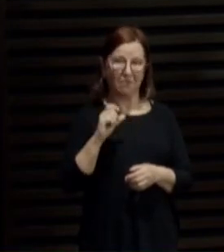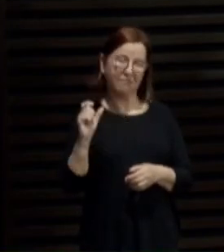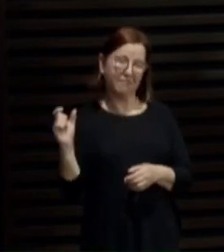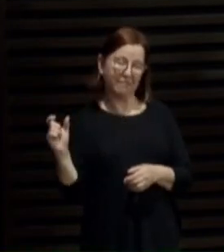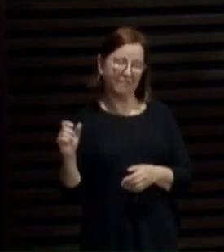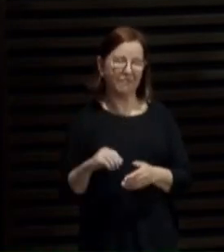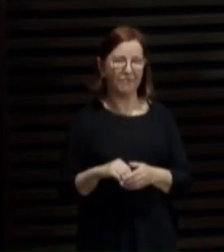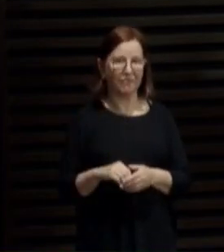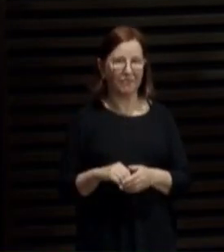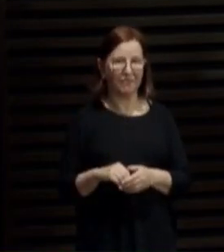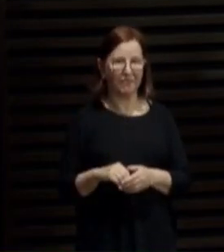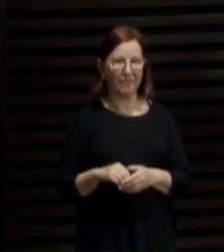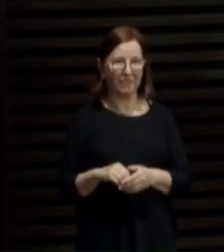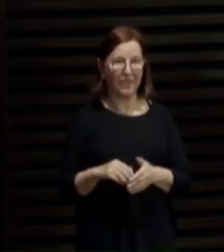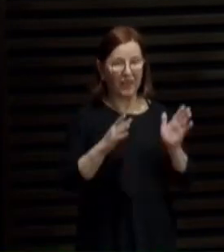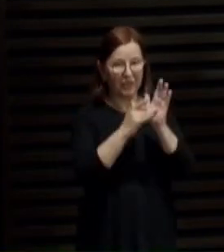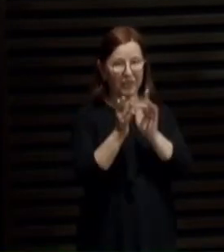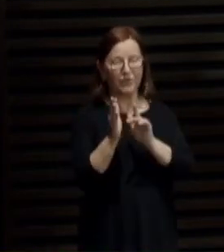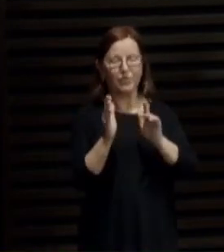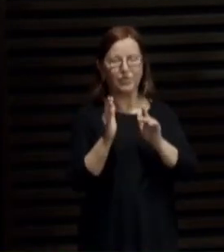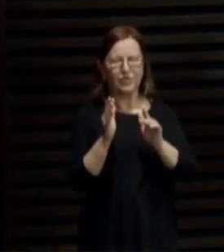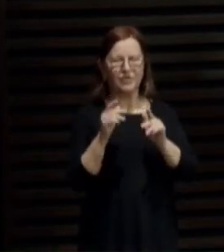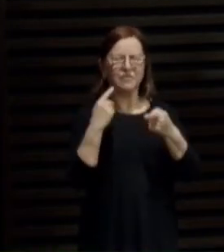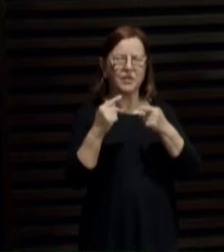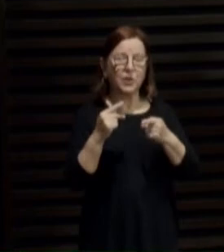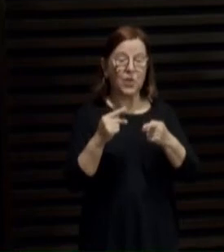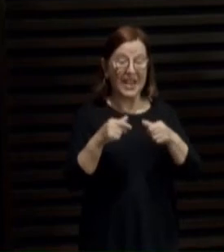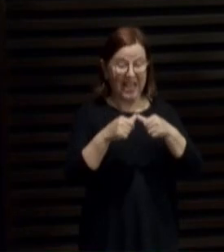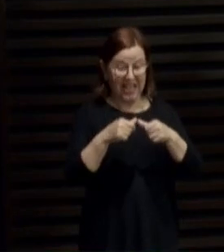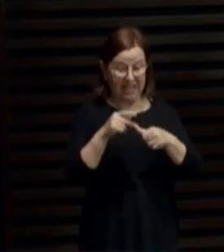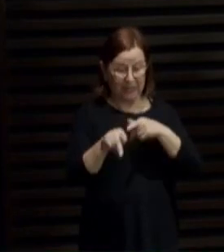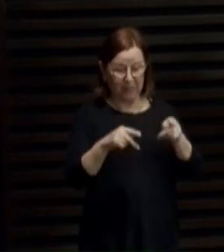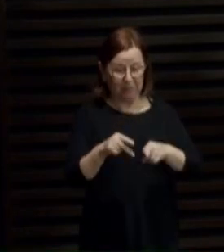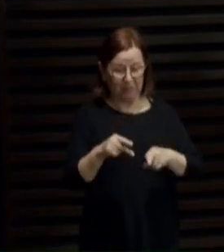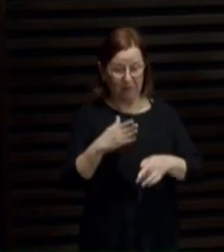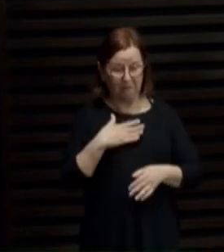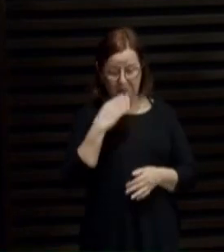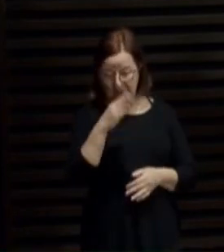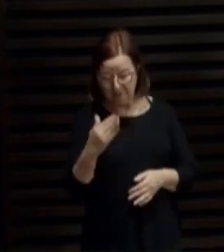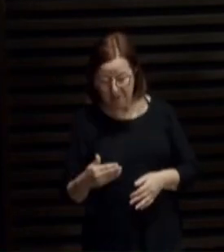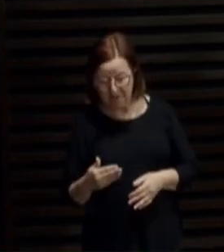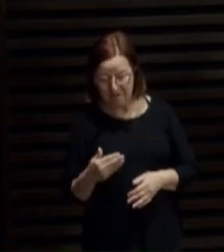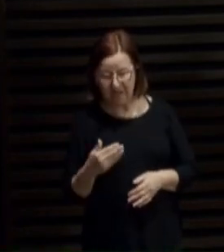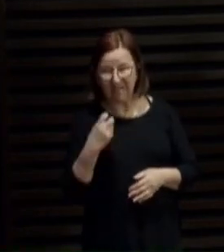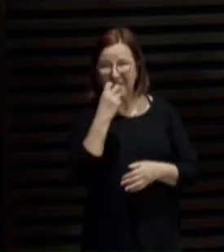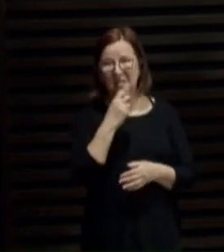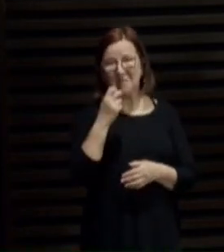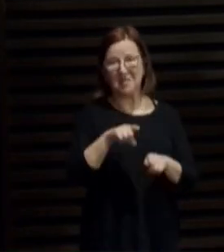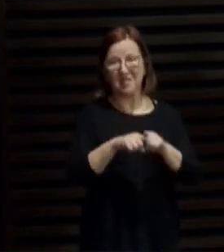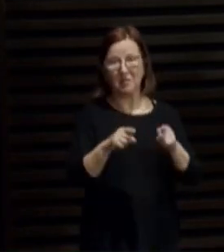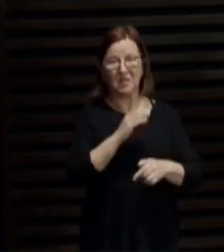Jesus até disse assim: esse povo honra-me com os lábios, citando o profeta Isaías, mas o seu coração